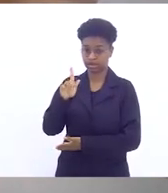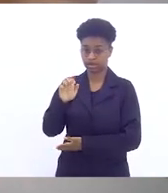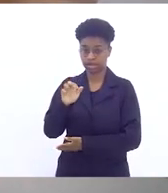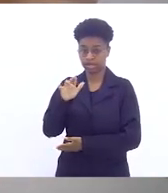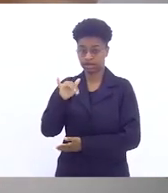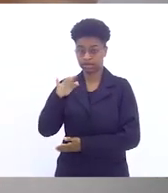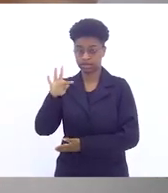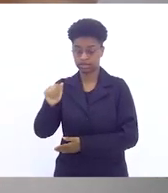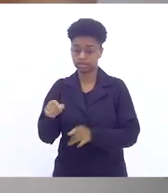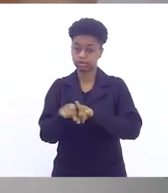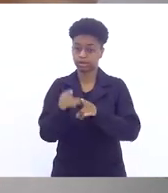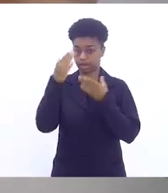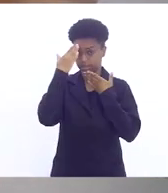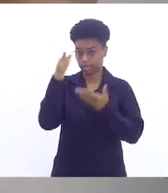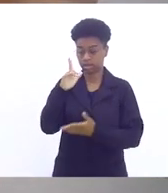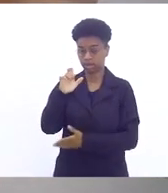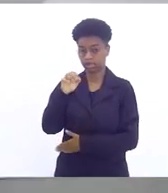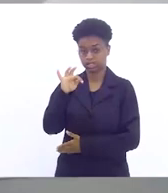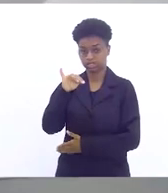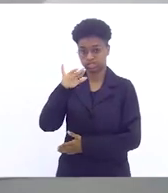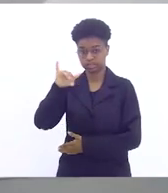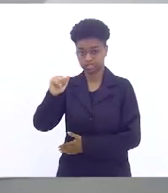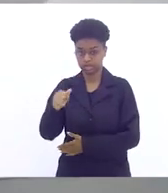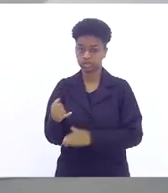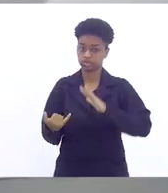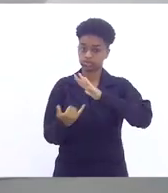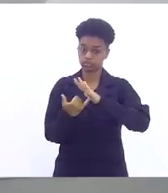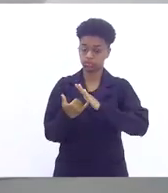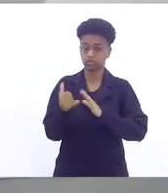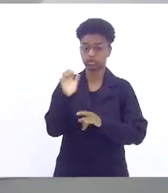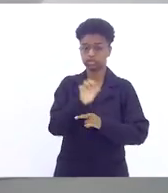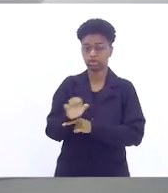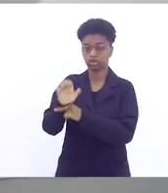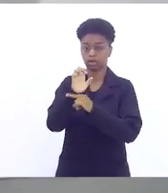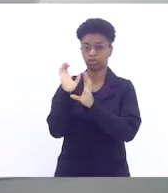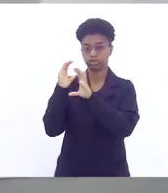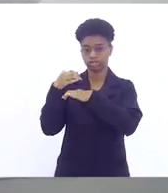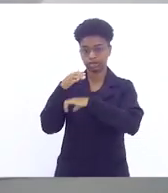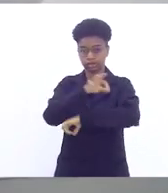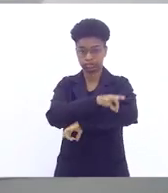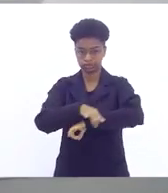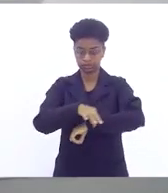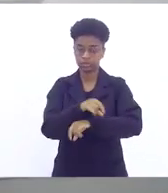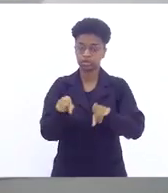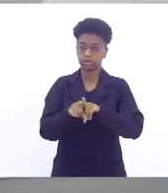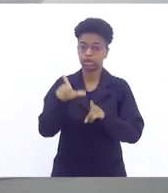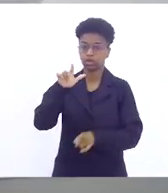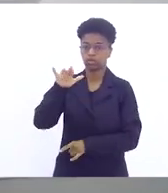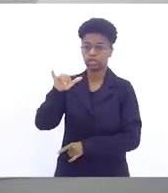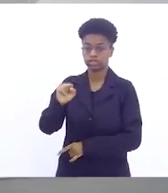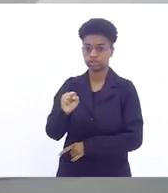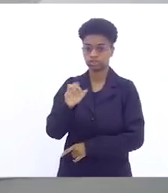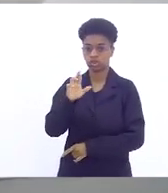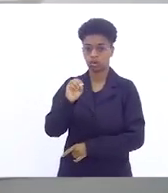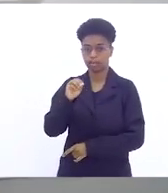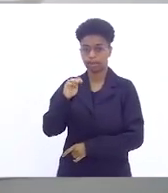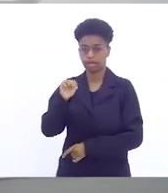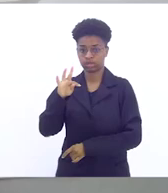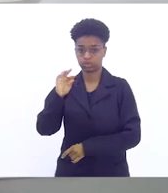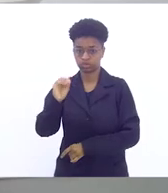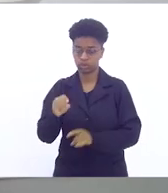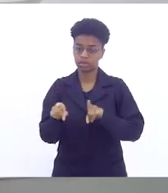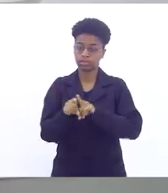da doutora Letícia Borges do Instituto Estadual de Engenharia e arquitetura do Dr Luiz Roberto Pereira Silva também